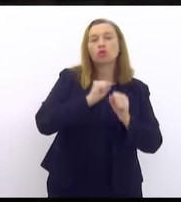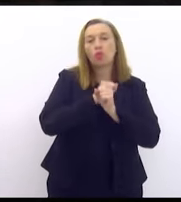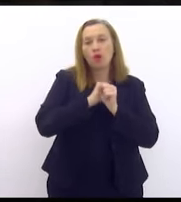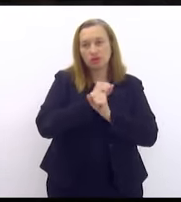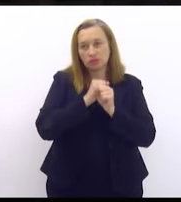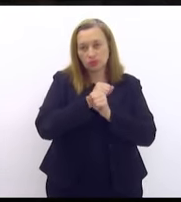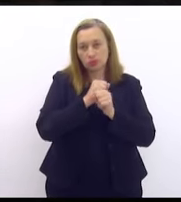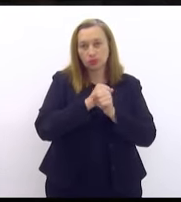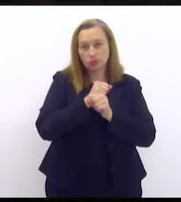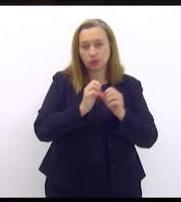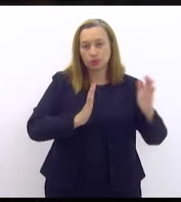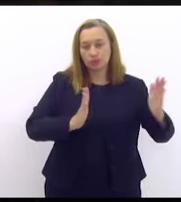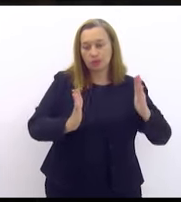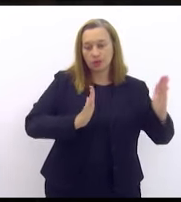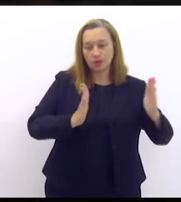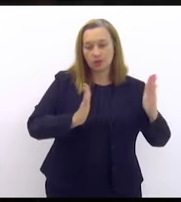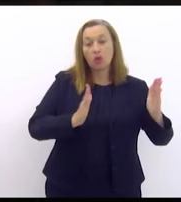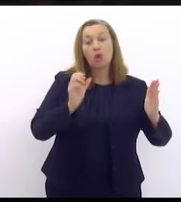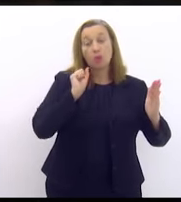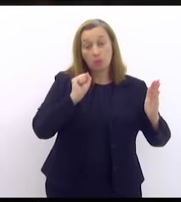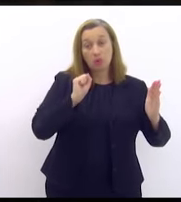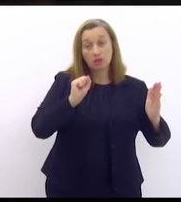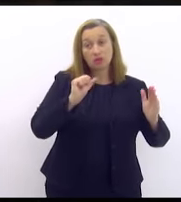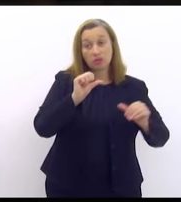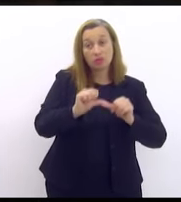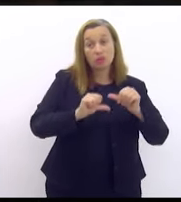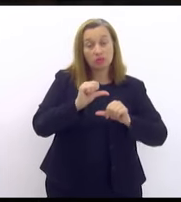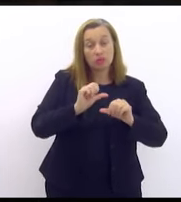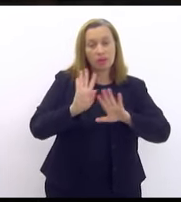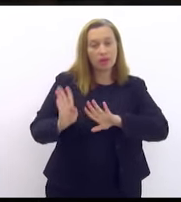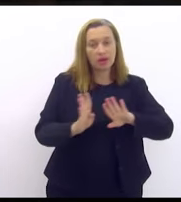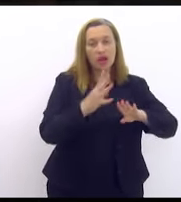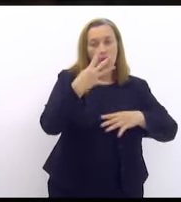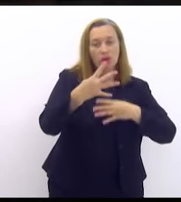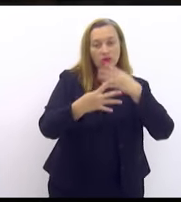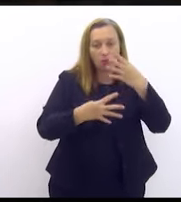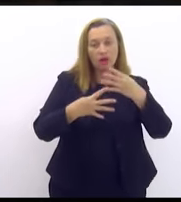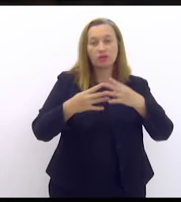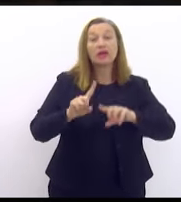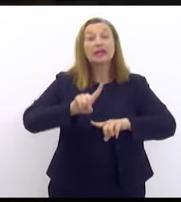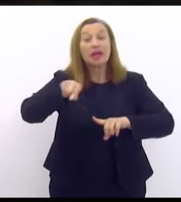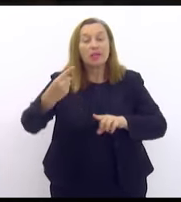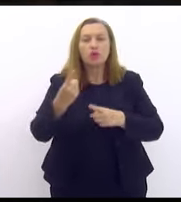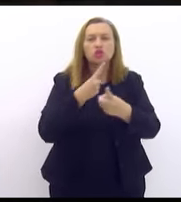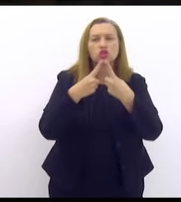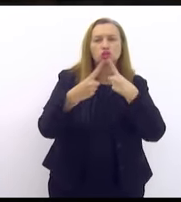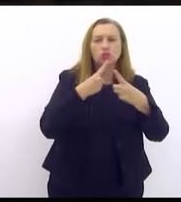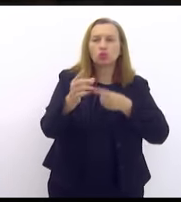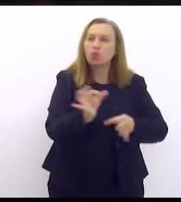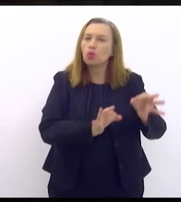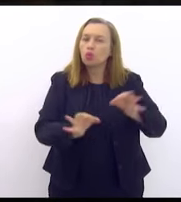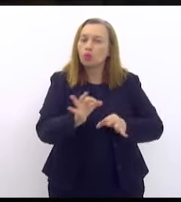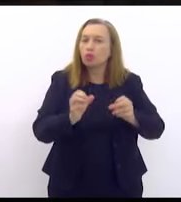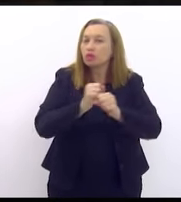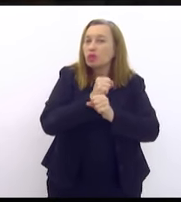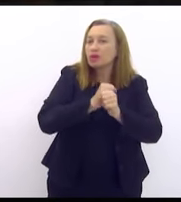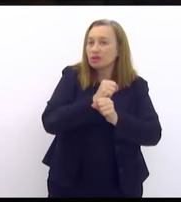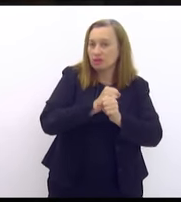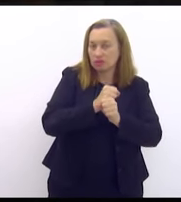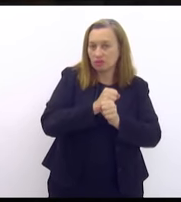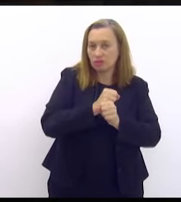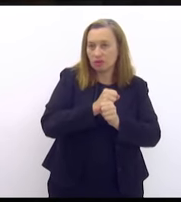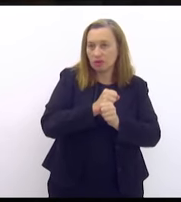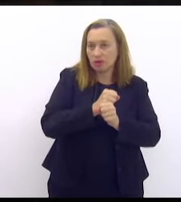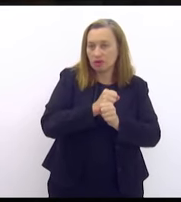por 8 anos, podendo ser revista a cada 4. Depois se discute o Plano Plurianual, o